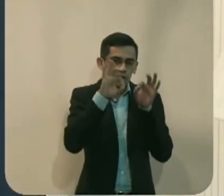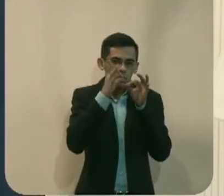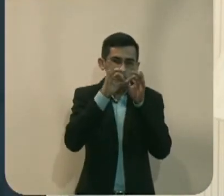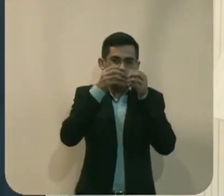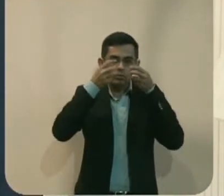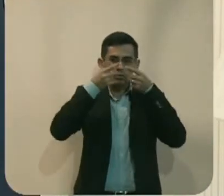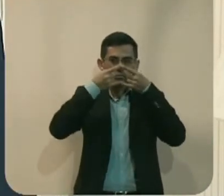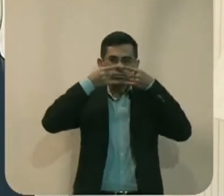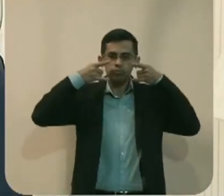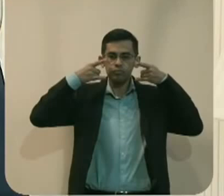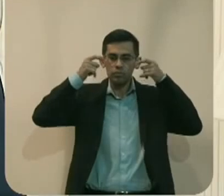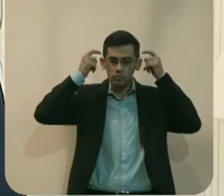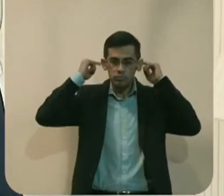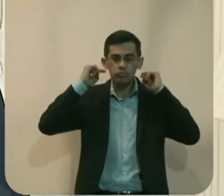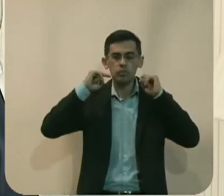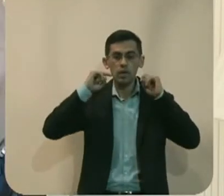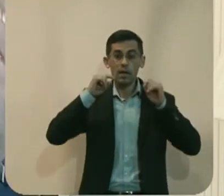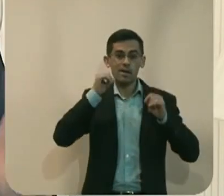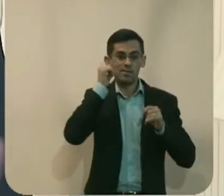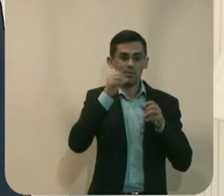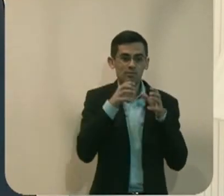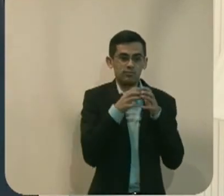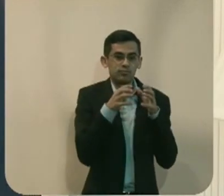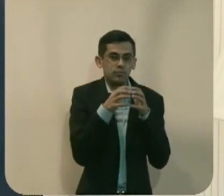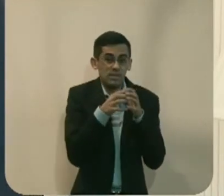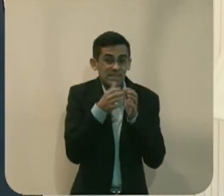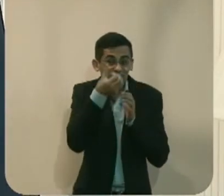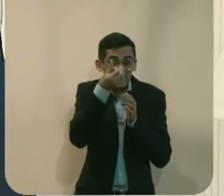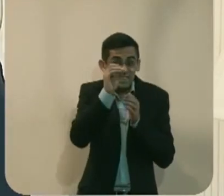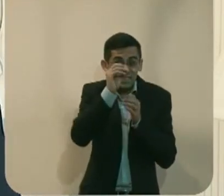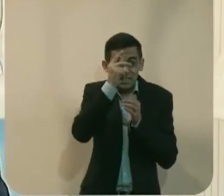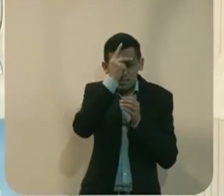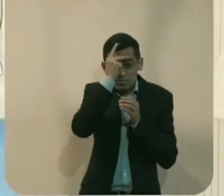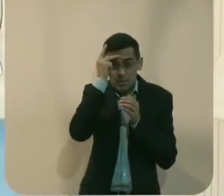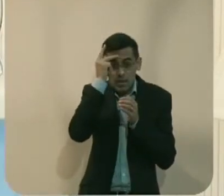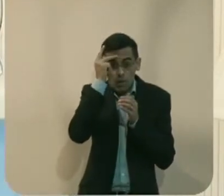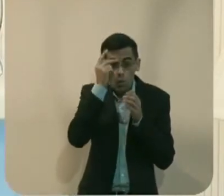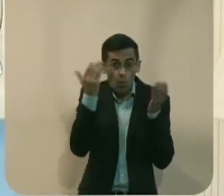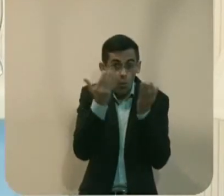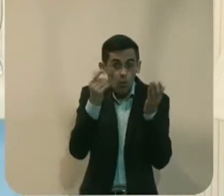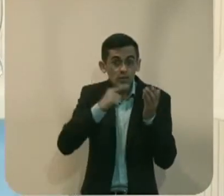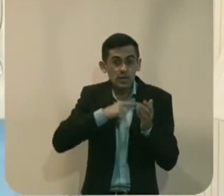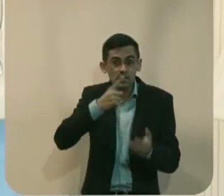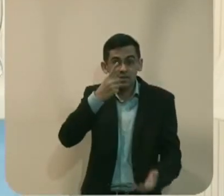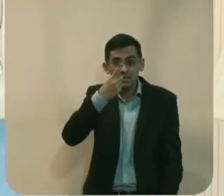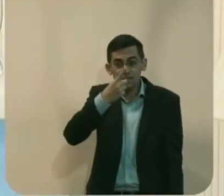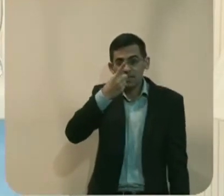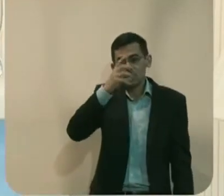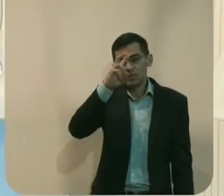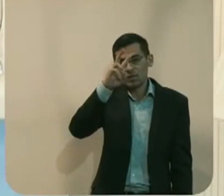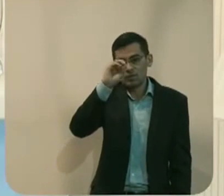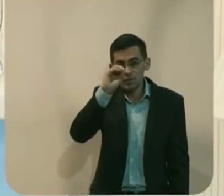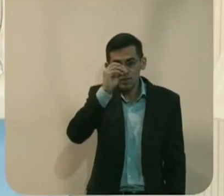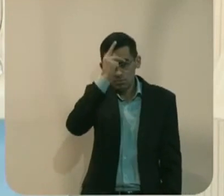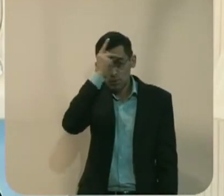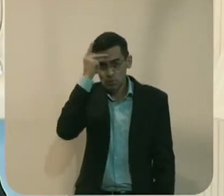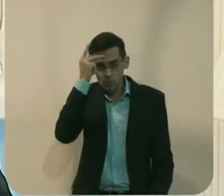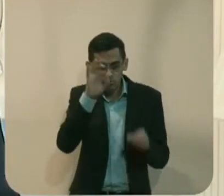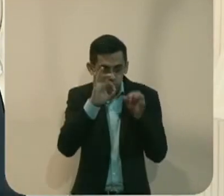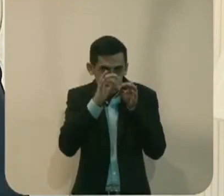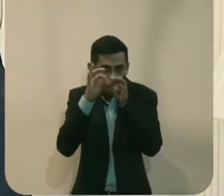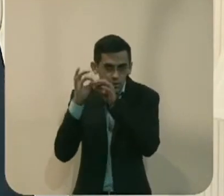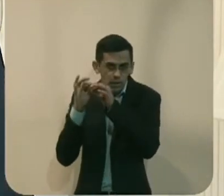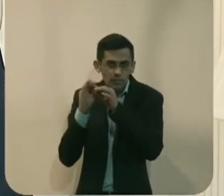costurando máscaras, né? Esse grupo tinha 60 mulheres, esse grupo hoje tem 120 mulheres. E